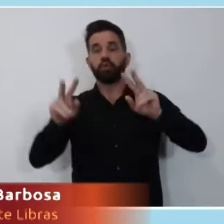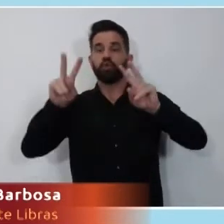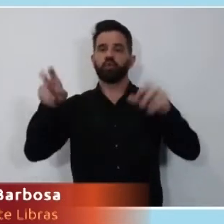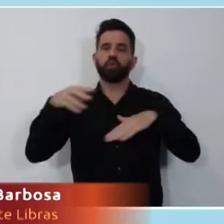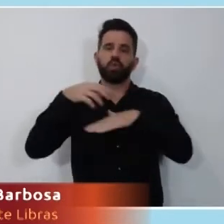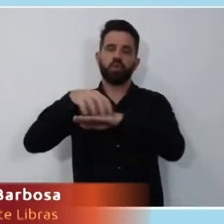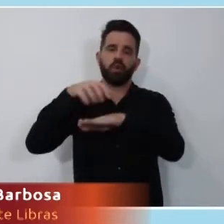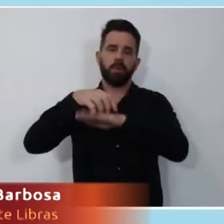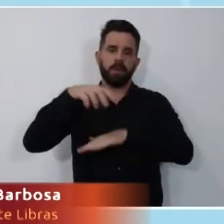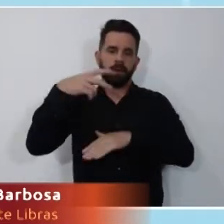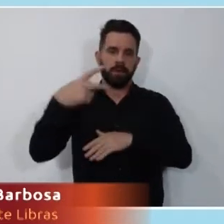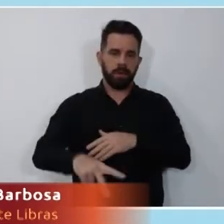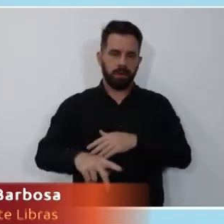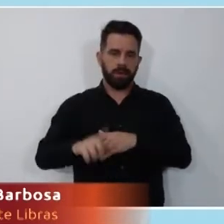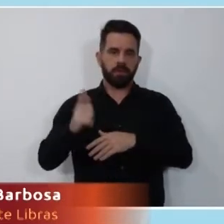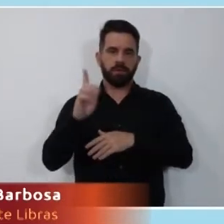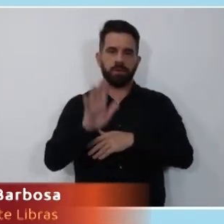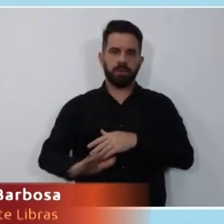melhorado?